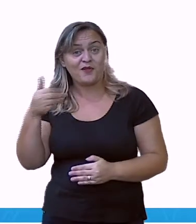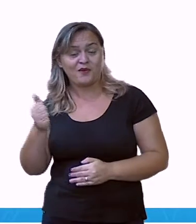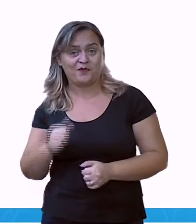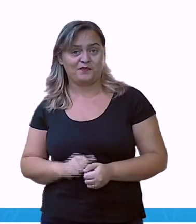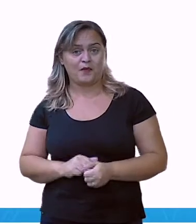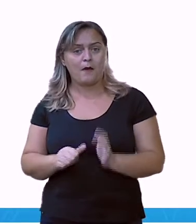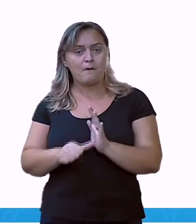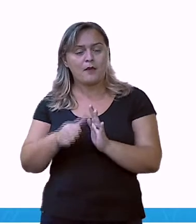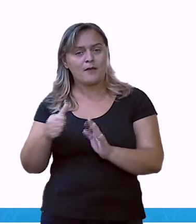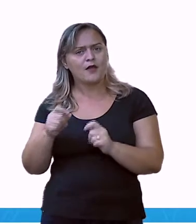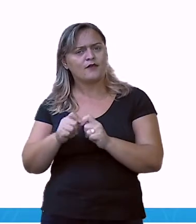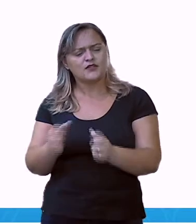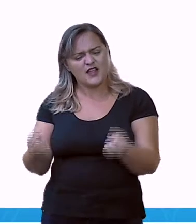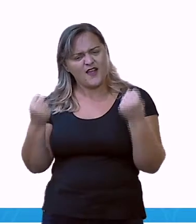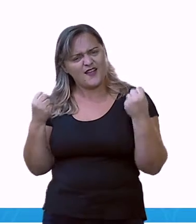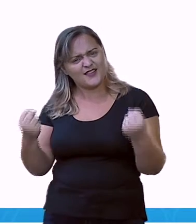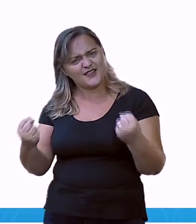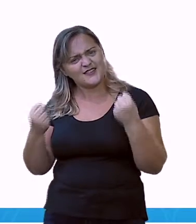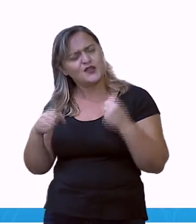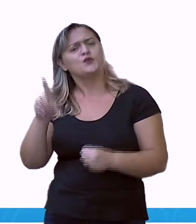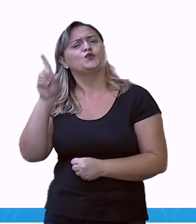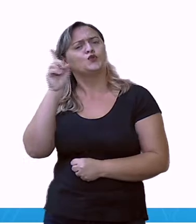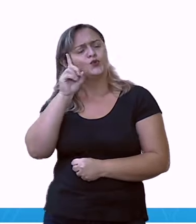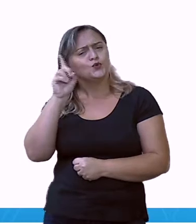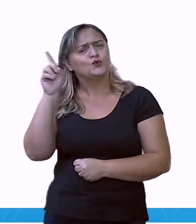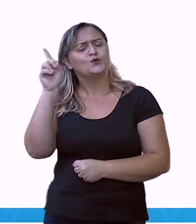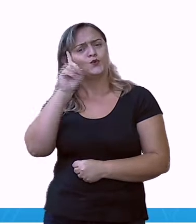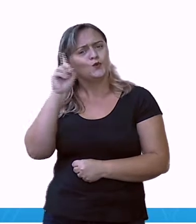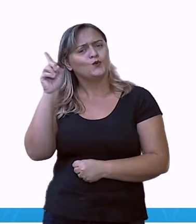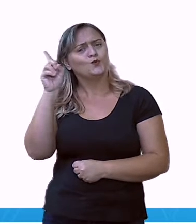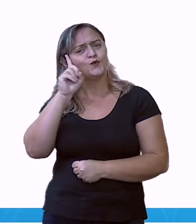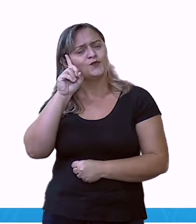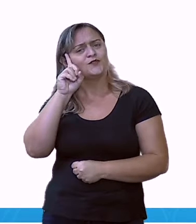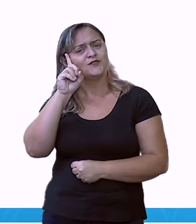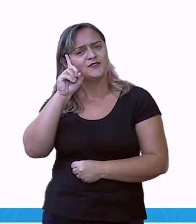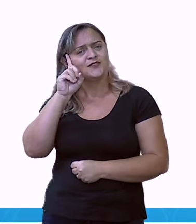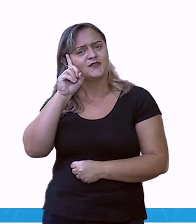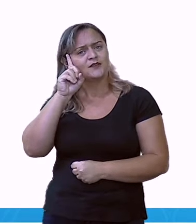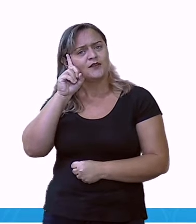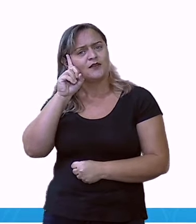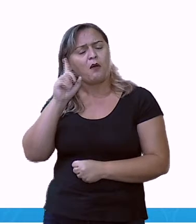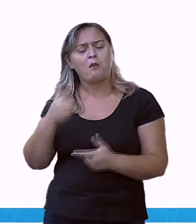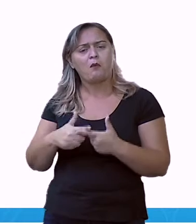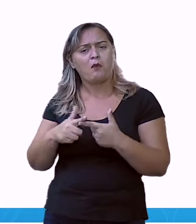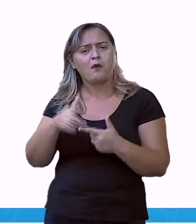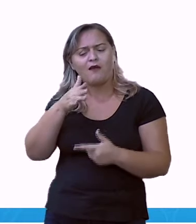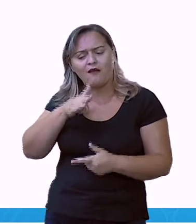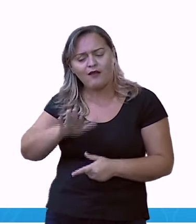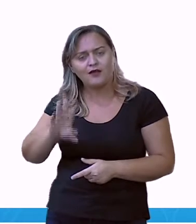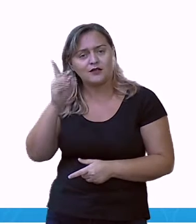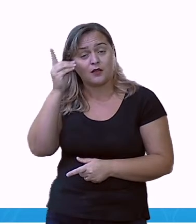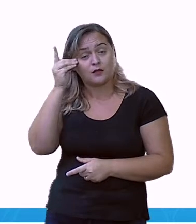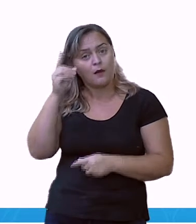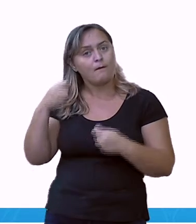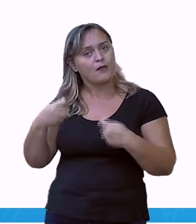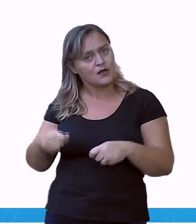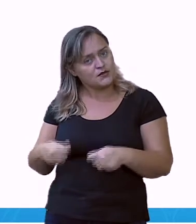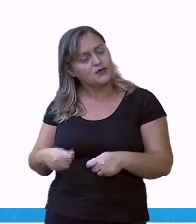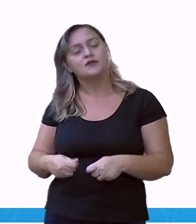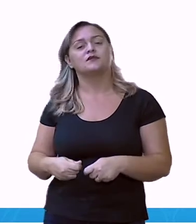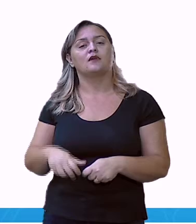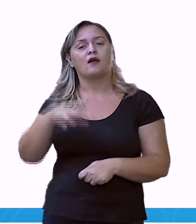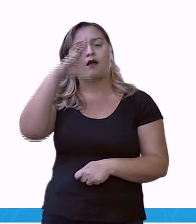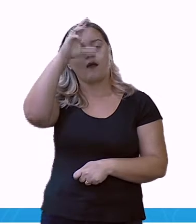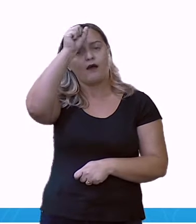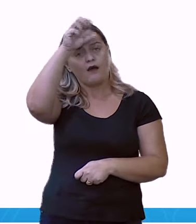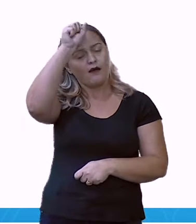exercícios diariamente com as crianças que têm síndrome de Down, porque elas precisam aprender habilidades que vão ajudar nas atividades diárias.